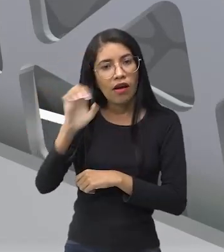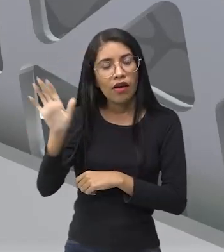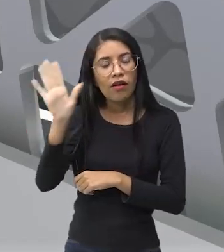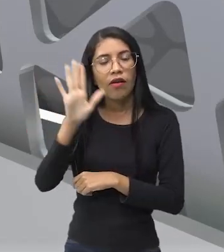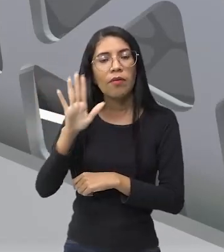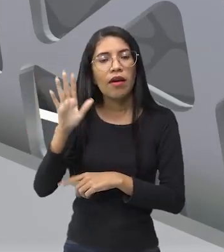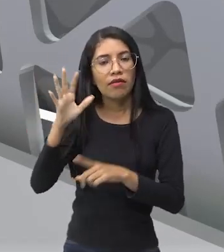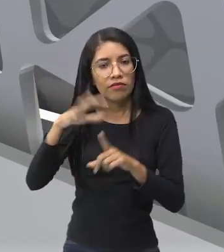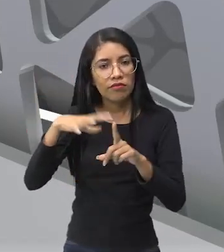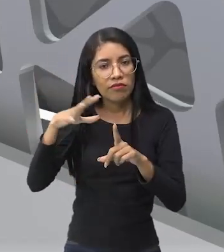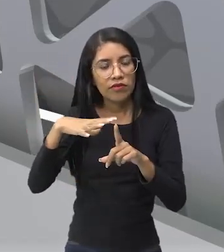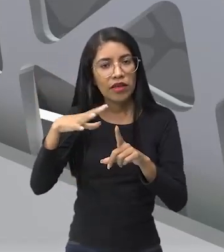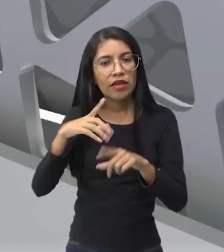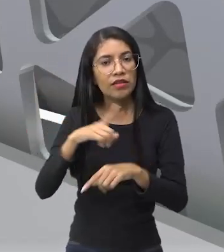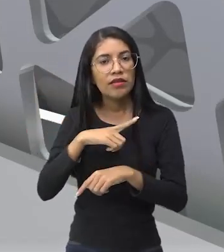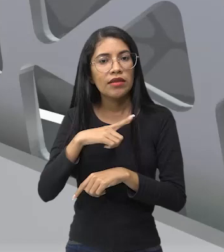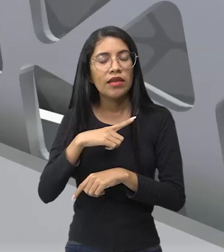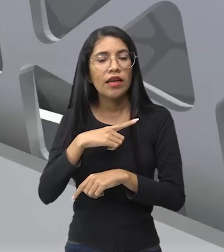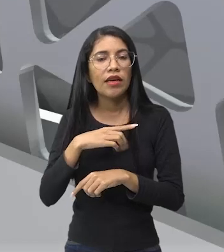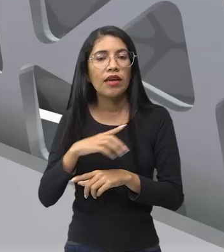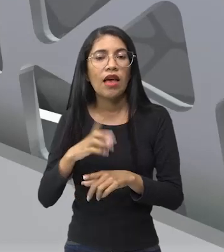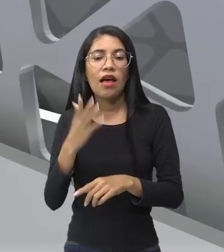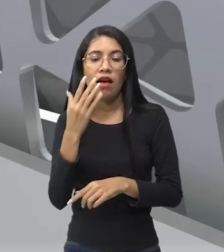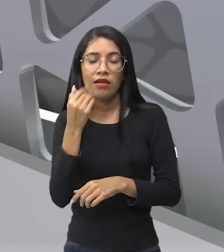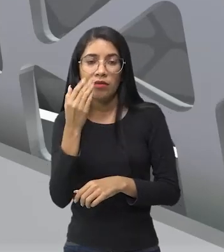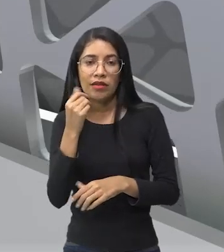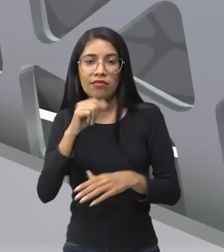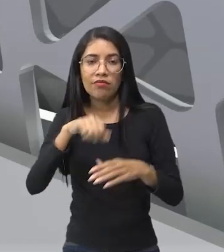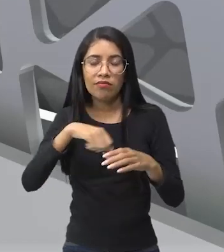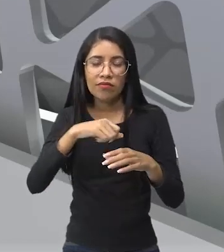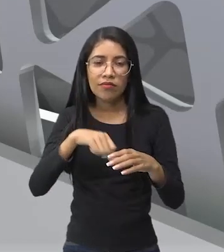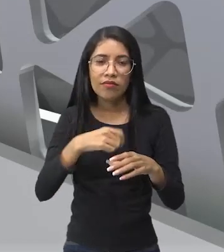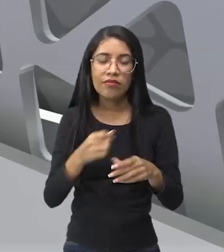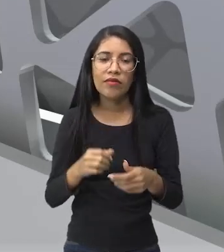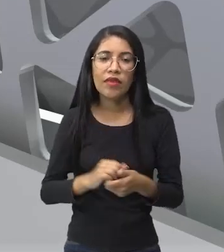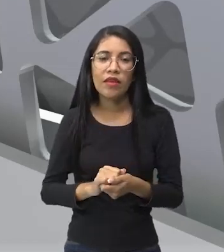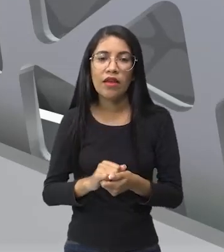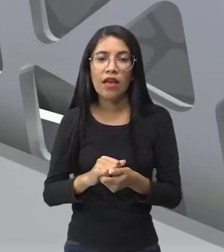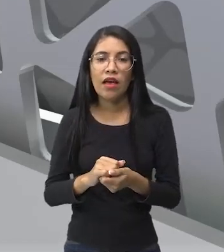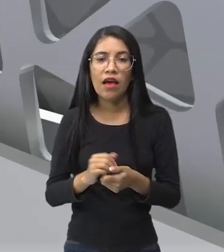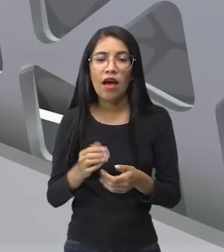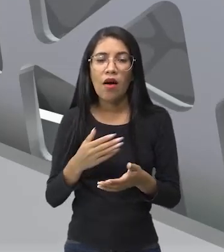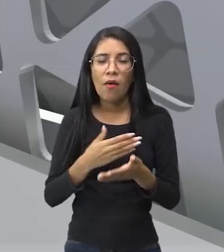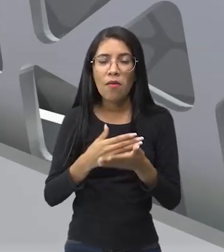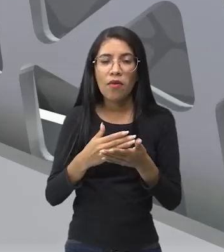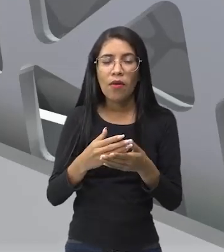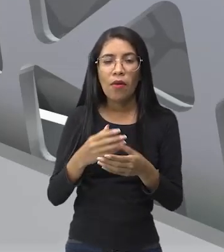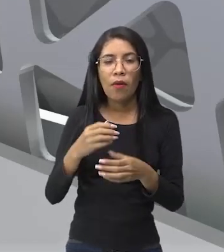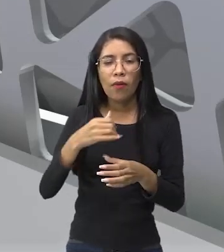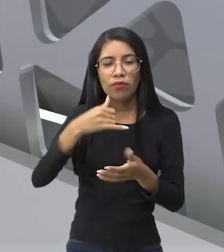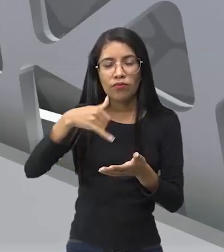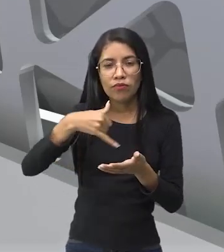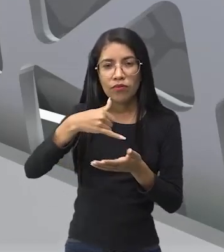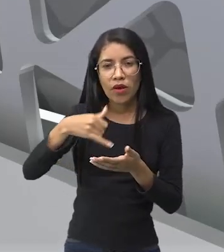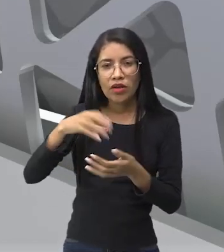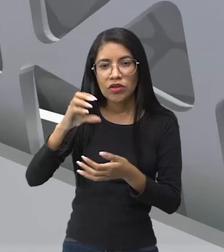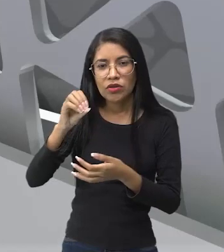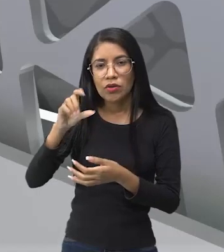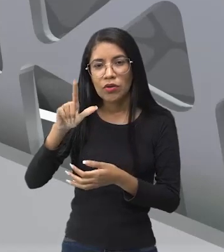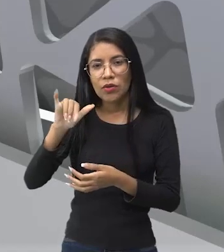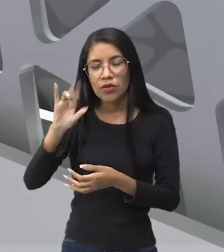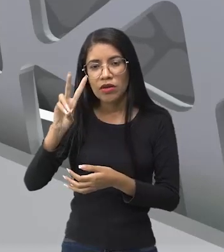nós temos as influências europeias, temos tanto na alimentação, né, a introdução do azeite de oliva, a introdução de